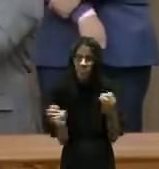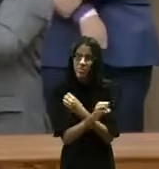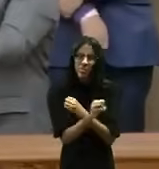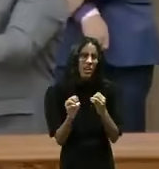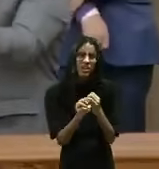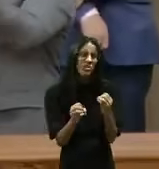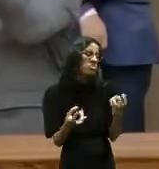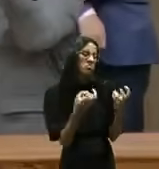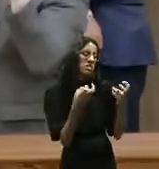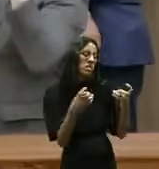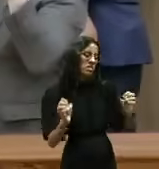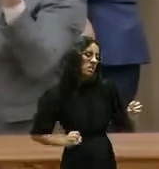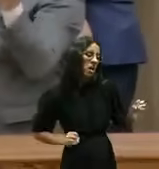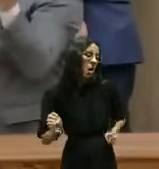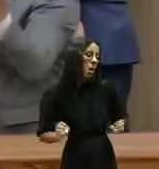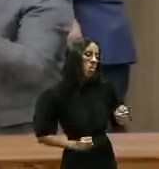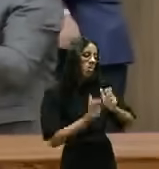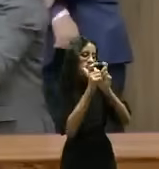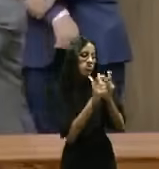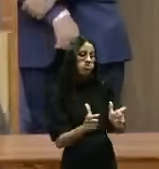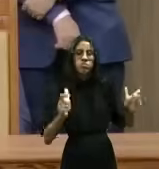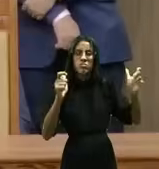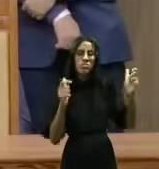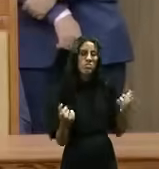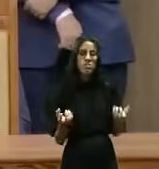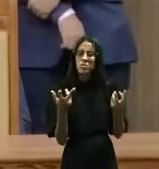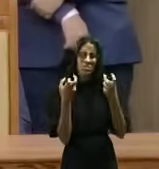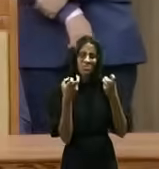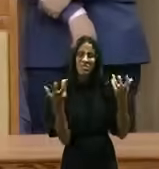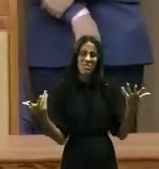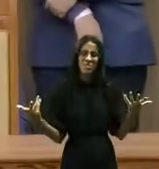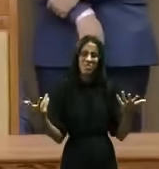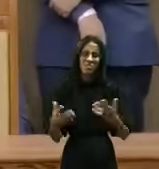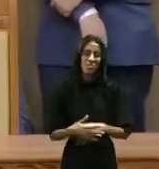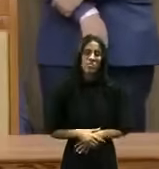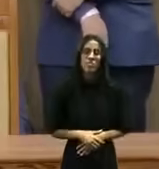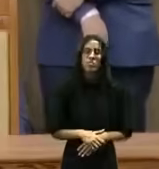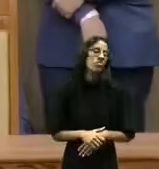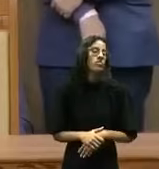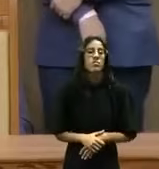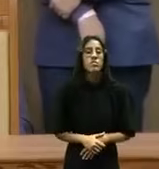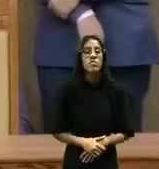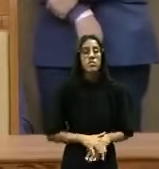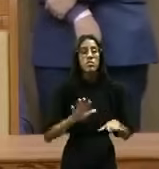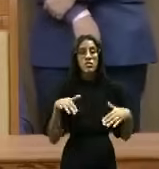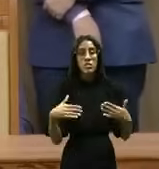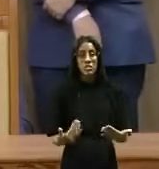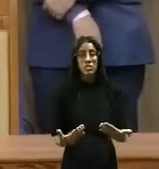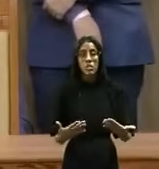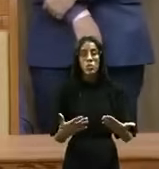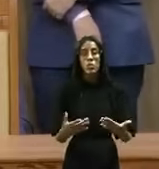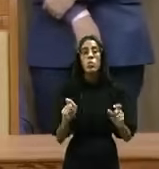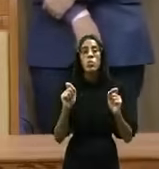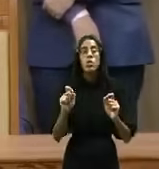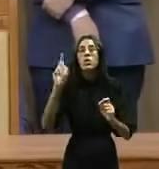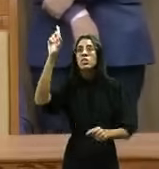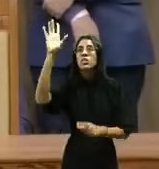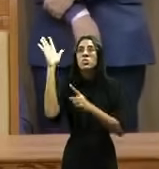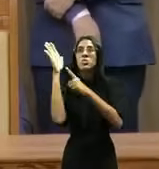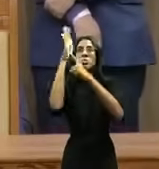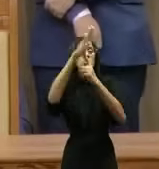obra quando Pedro chega na Casa de Cornélio os irmãos sabem que antes de ir O que foi que Deus mostrou